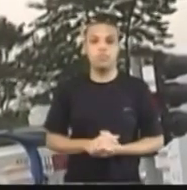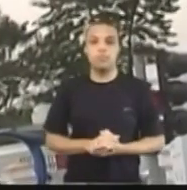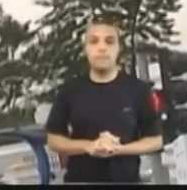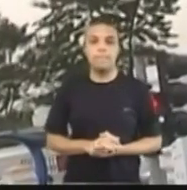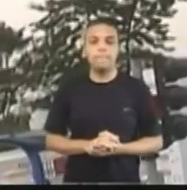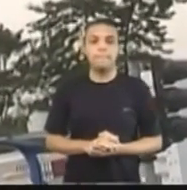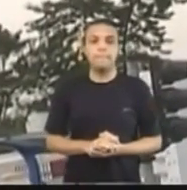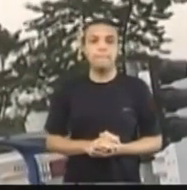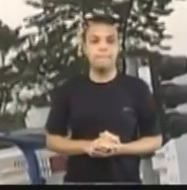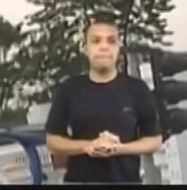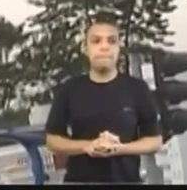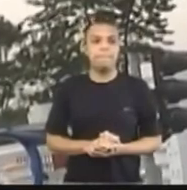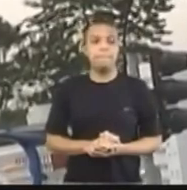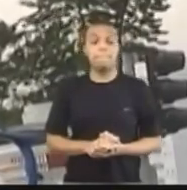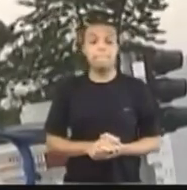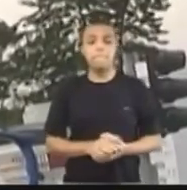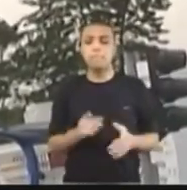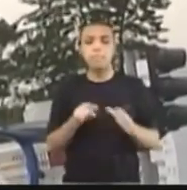posso